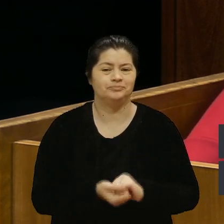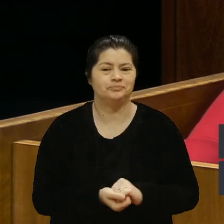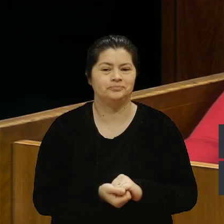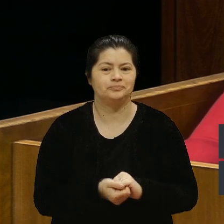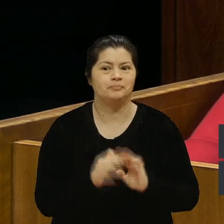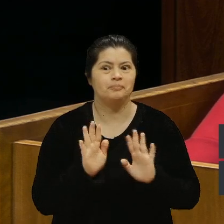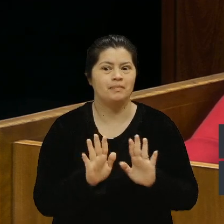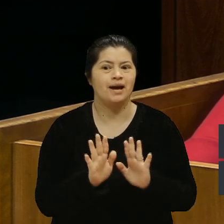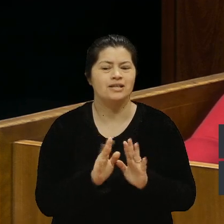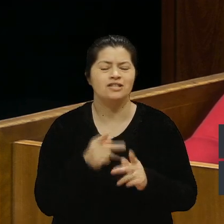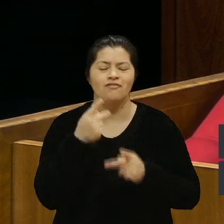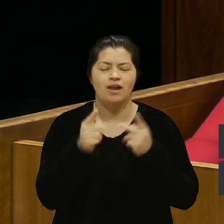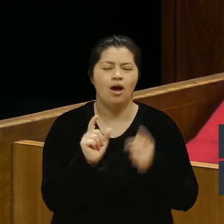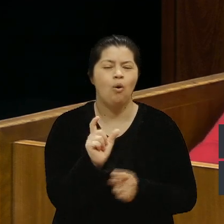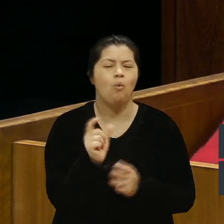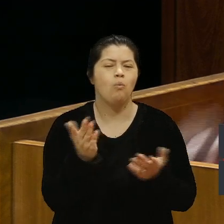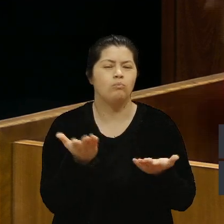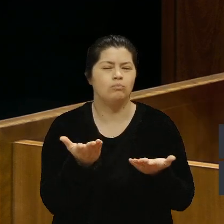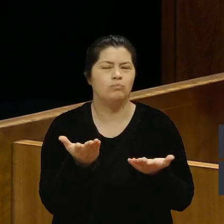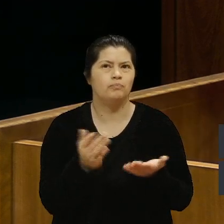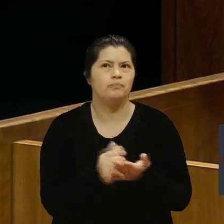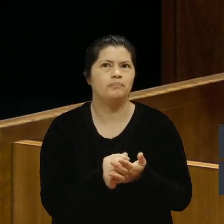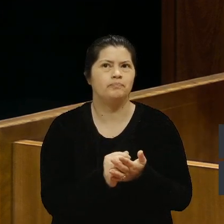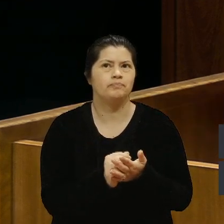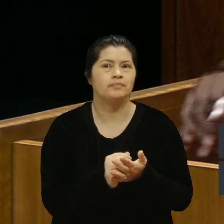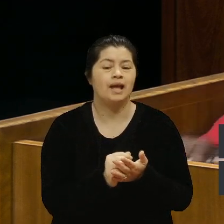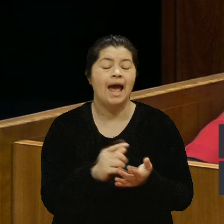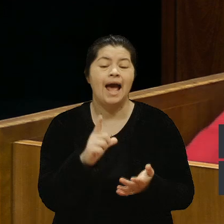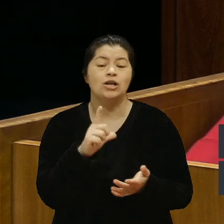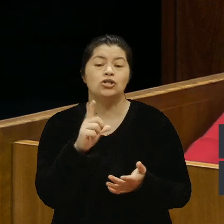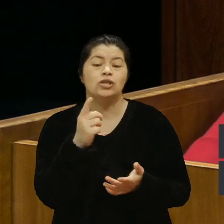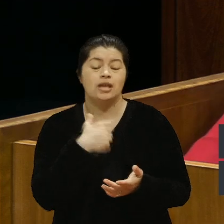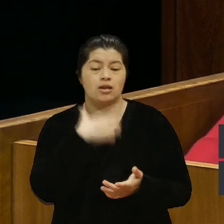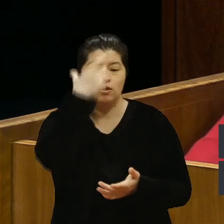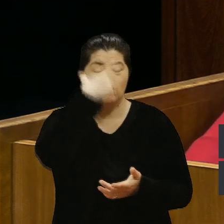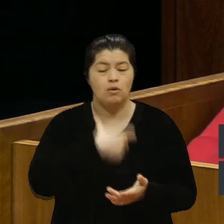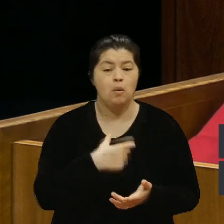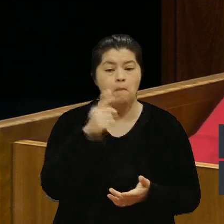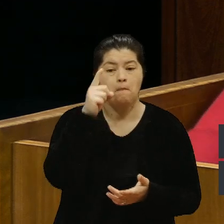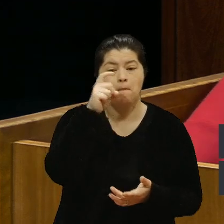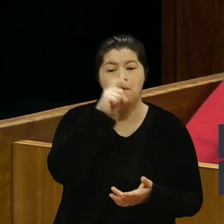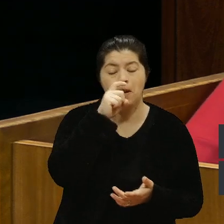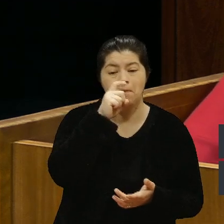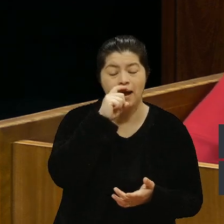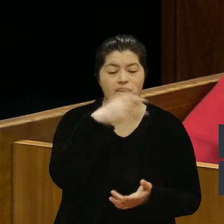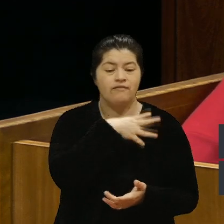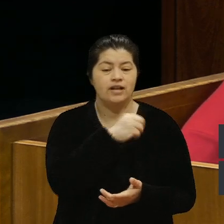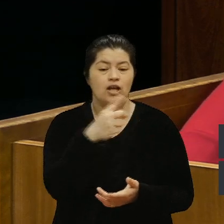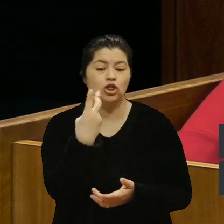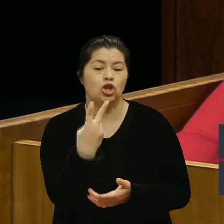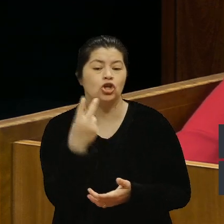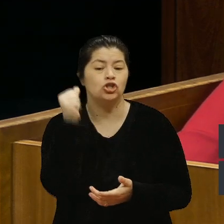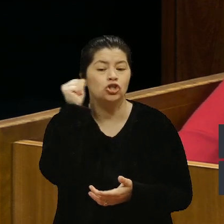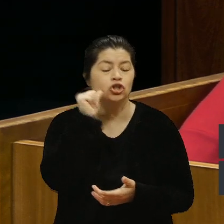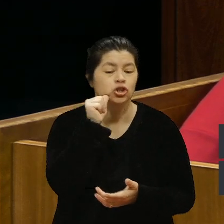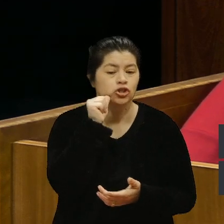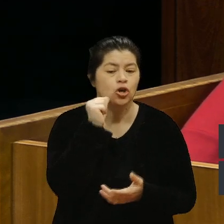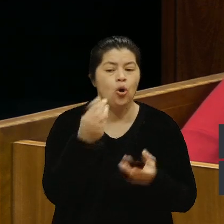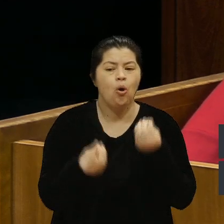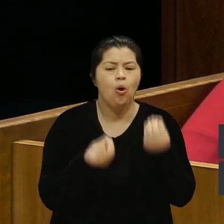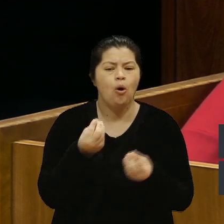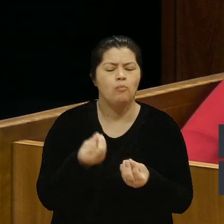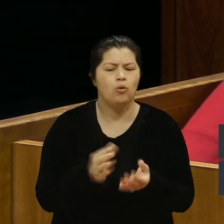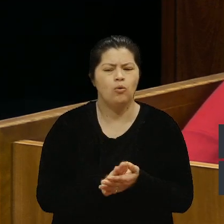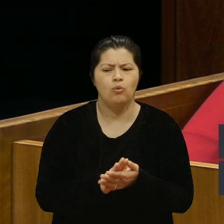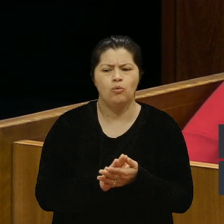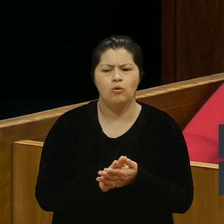Mas o que eu vou dizer hoje? Como pai de 2 filhas, como minha filha vai atender na escola, onde que pode passar